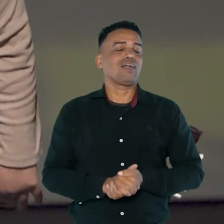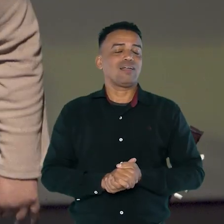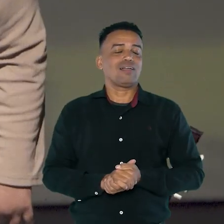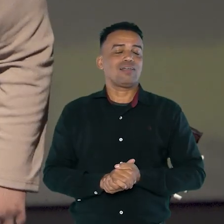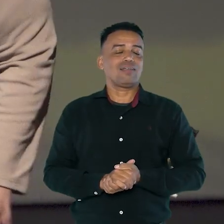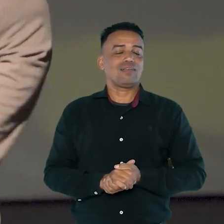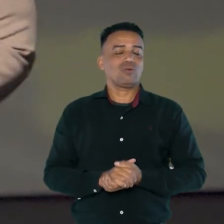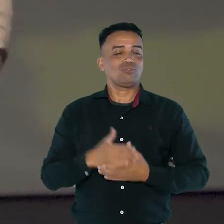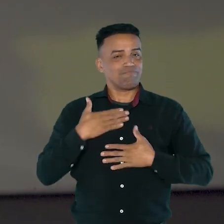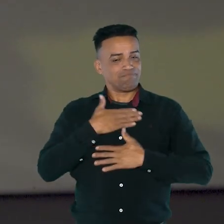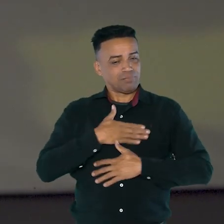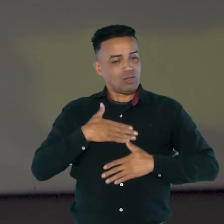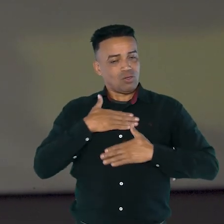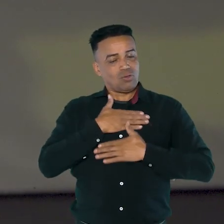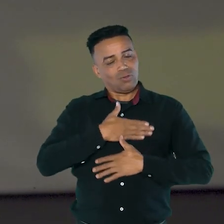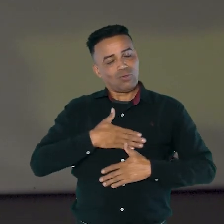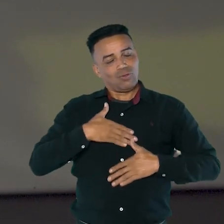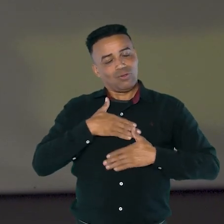gostaria de